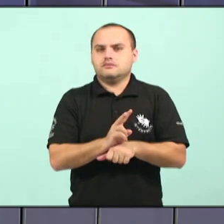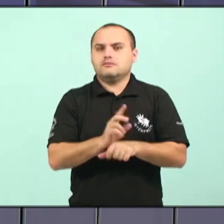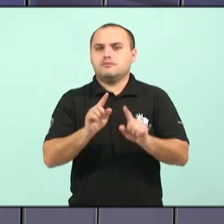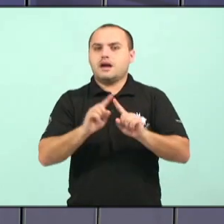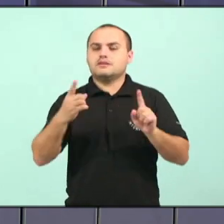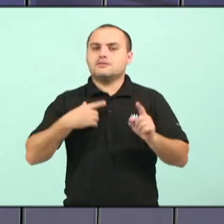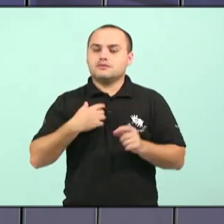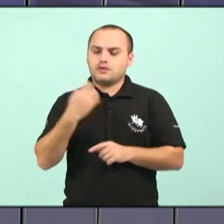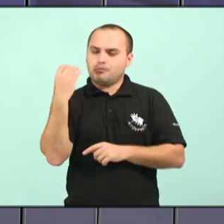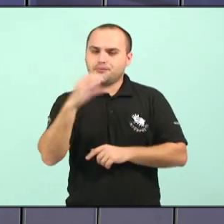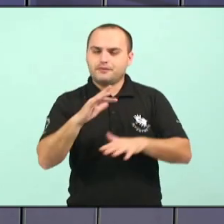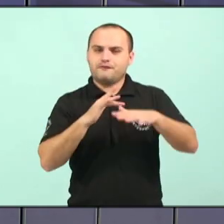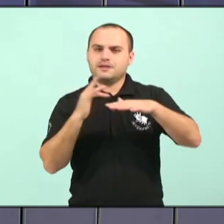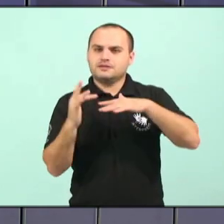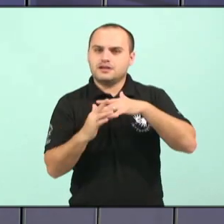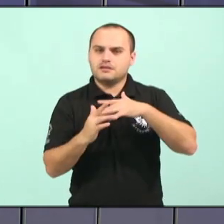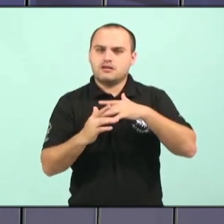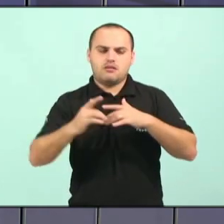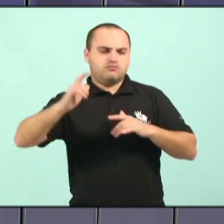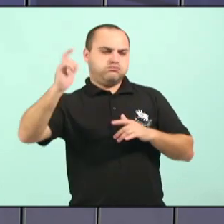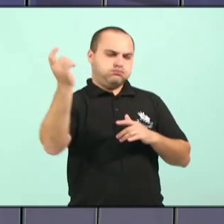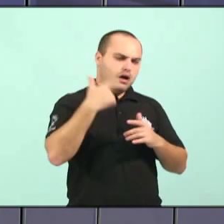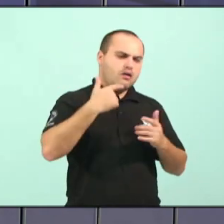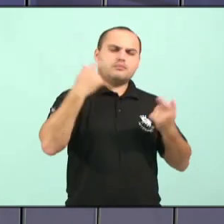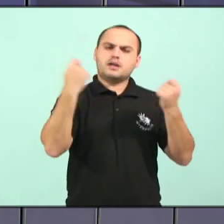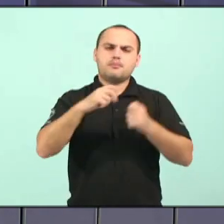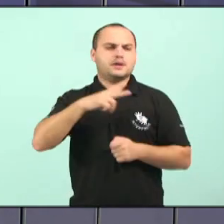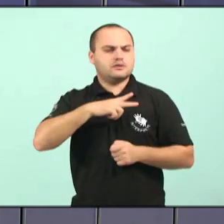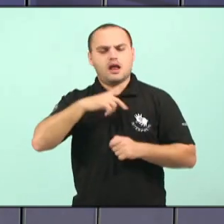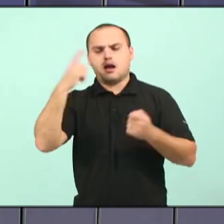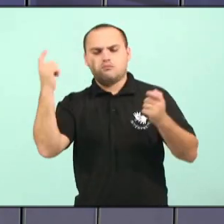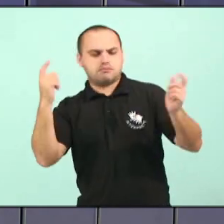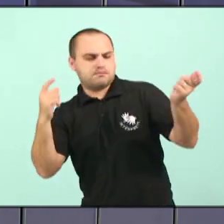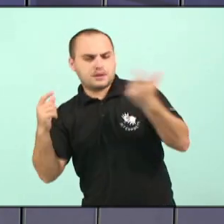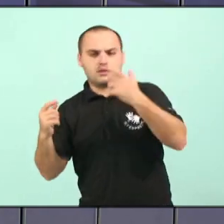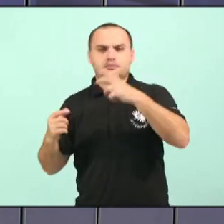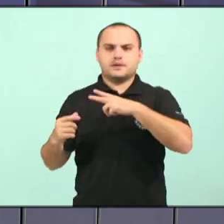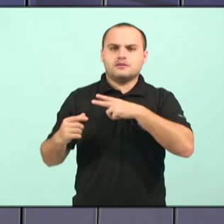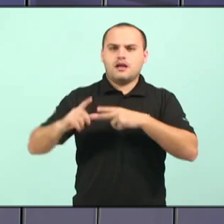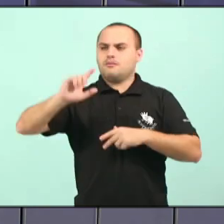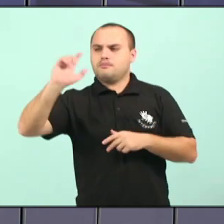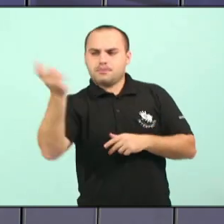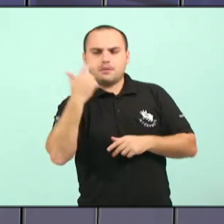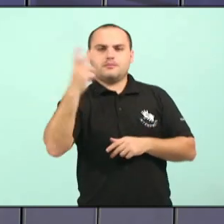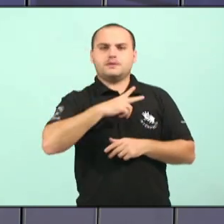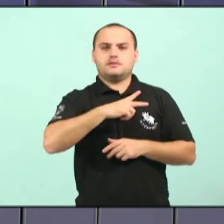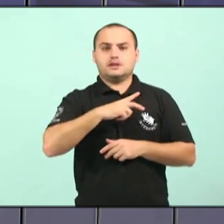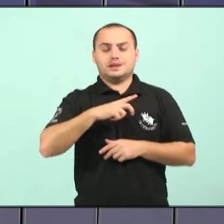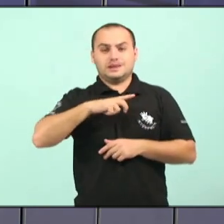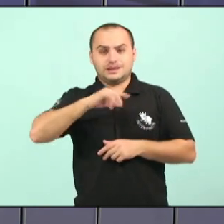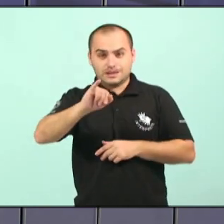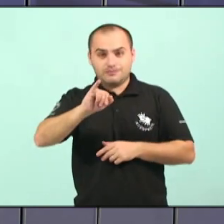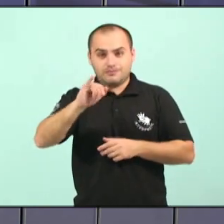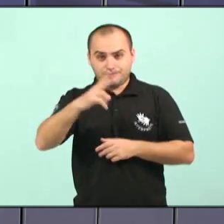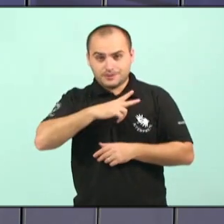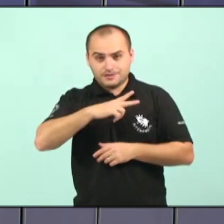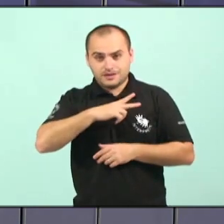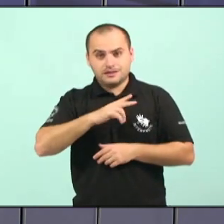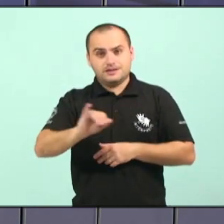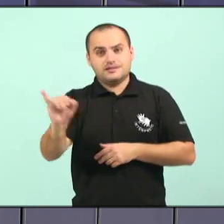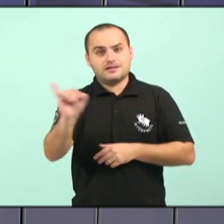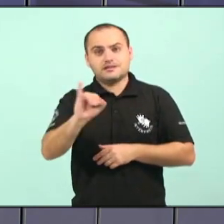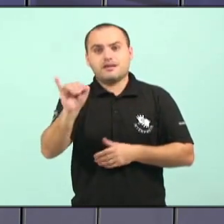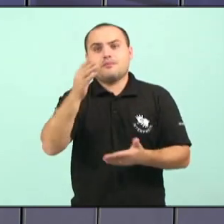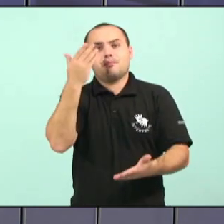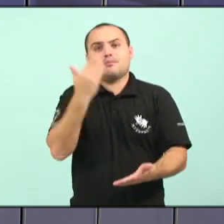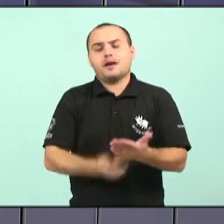social, eu levo muita pancada. Tem que privatizar tudo. Se privatizar, Itajaí não será mais uma potência econômica no estado de